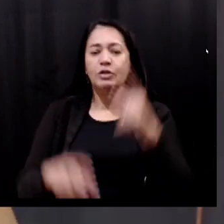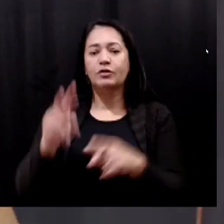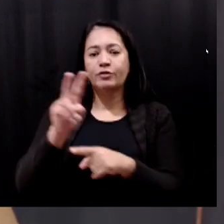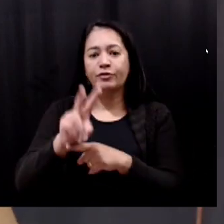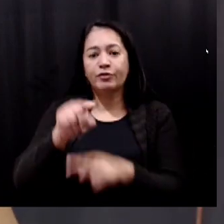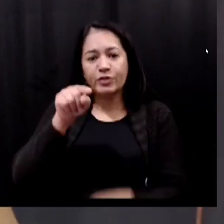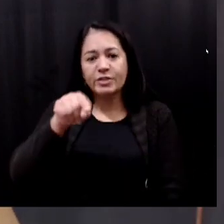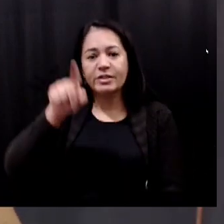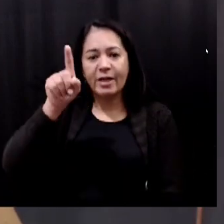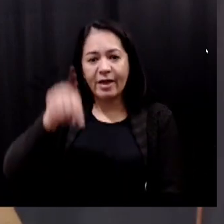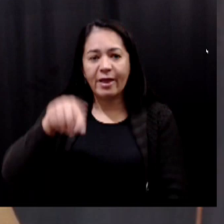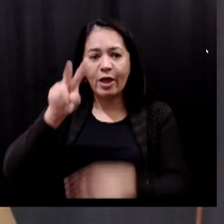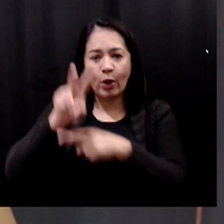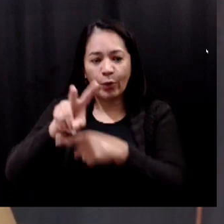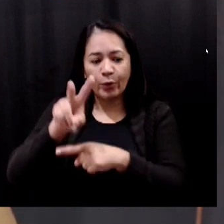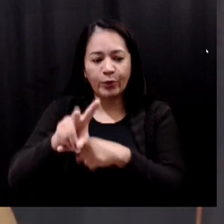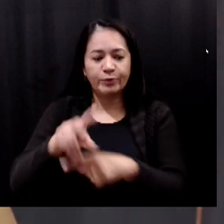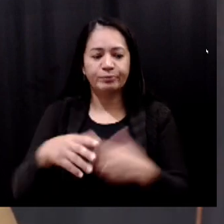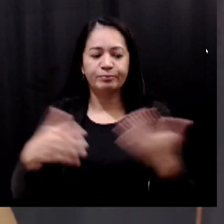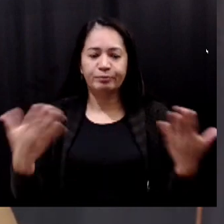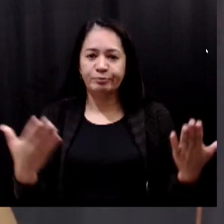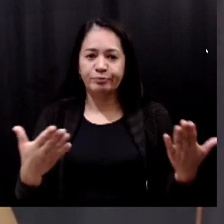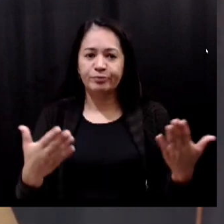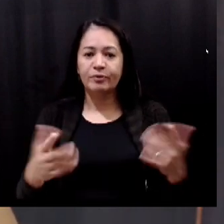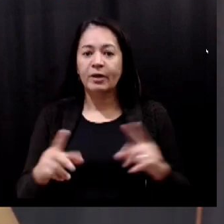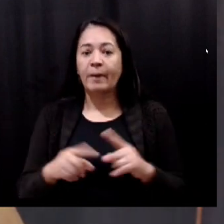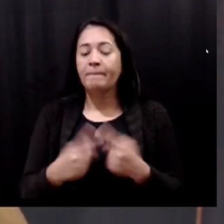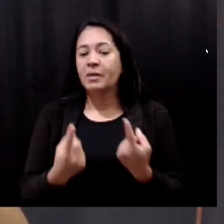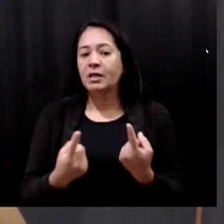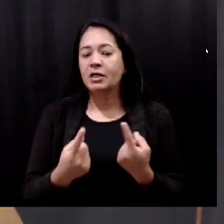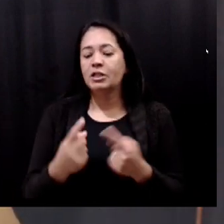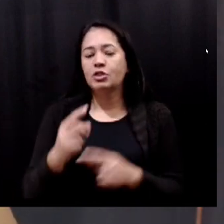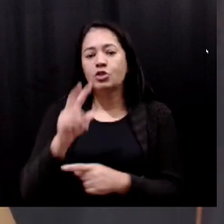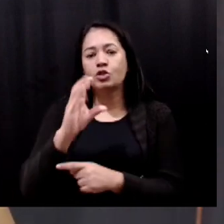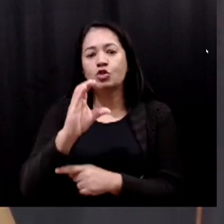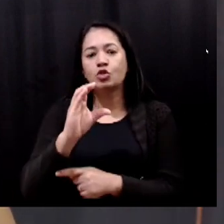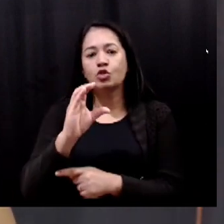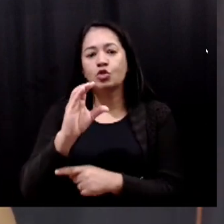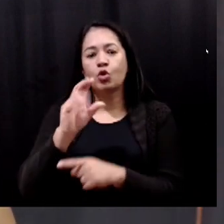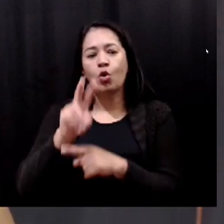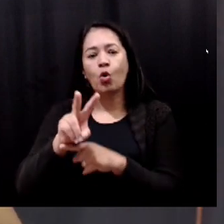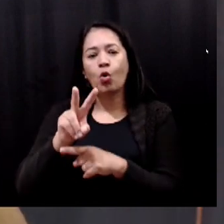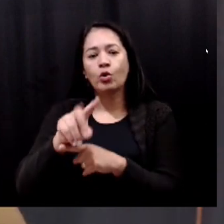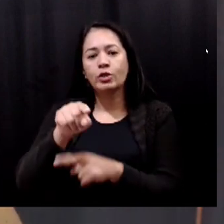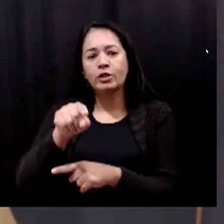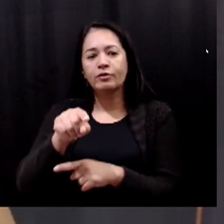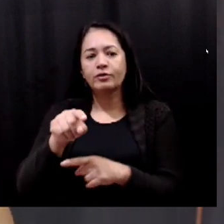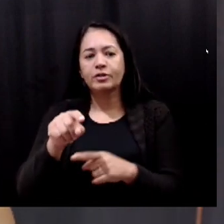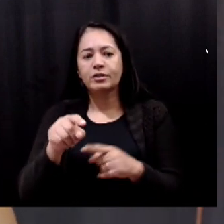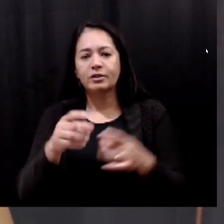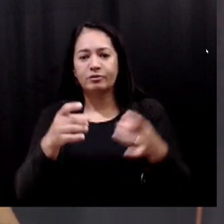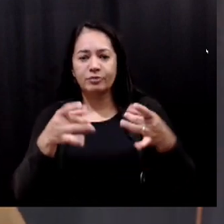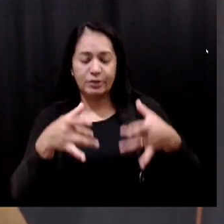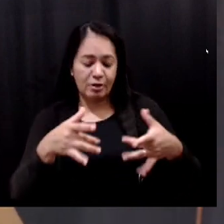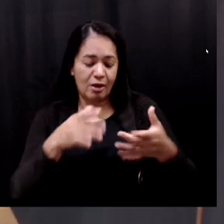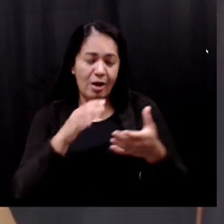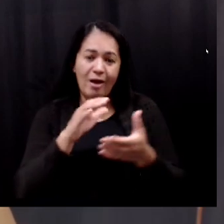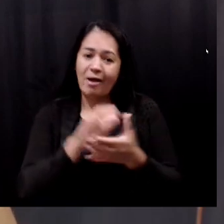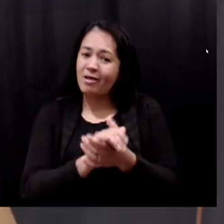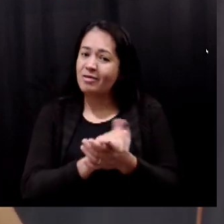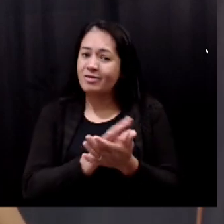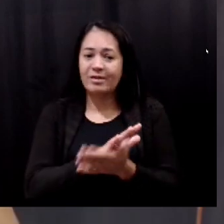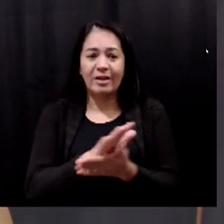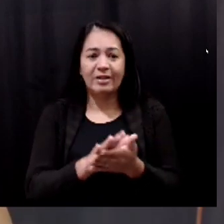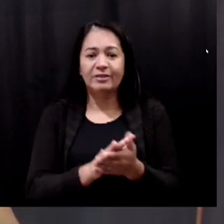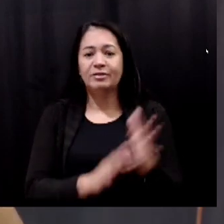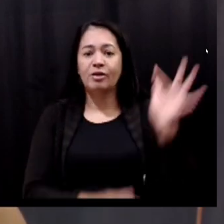né? E esse cuidar, ele muitas vezes, você abdica de se casar, de terminar uma faculdade, de